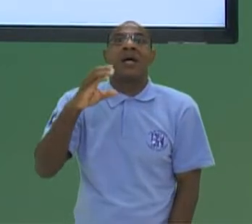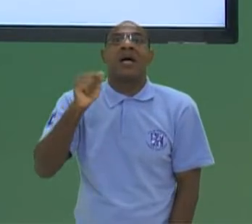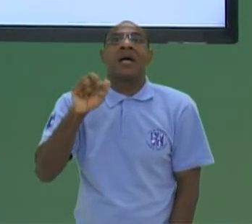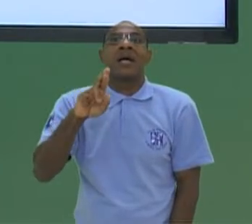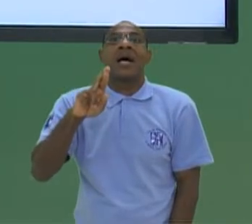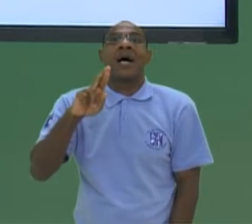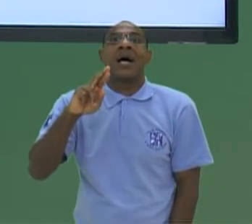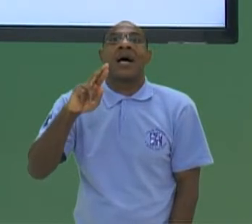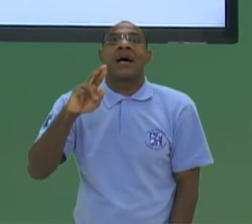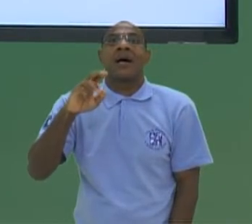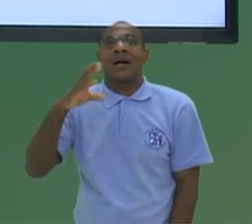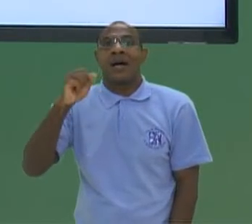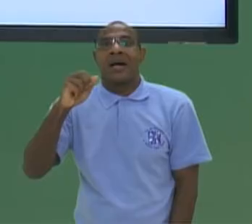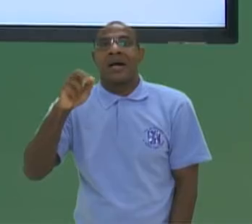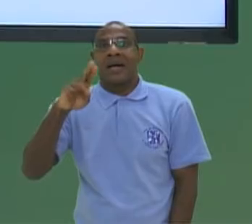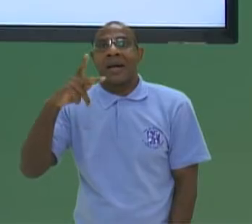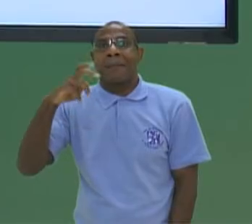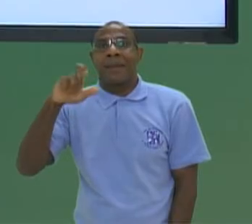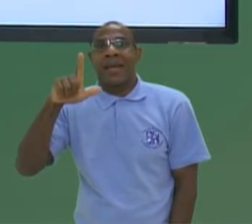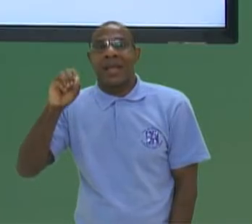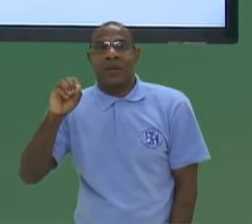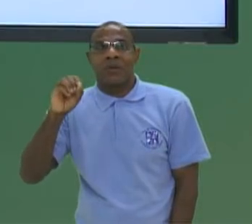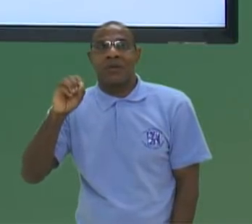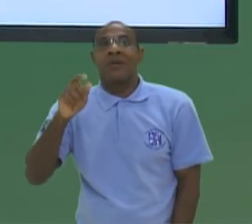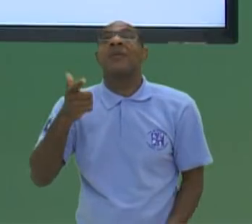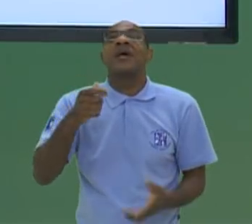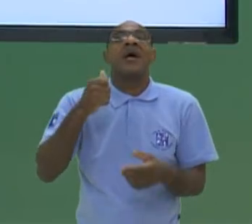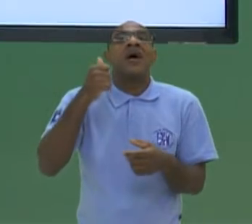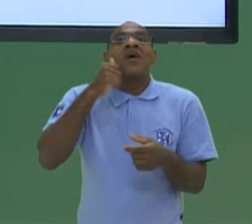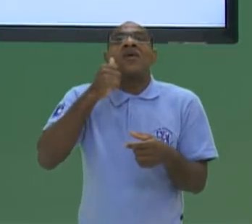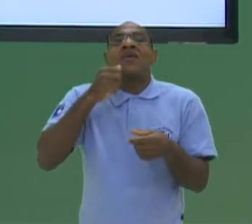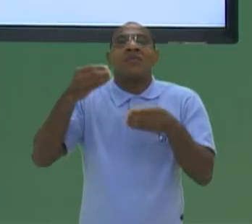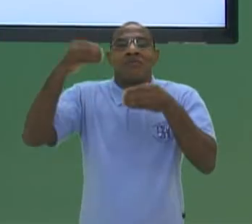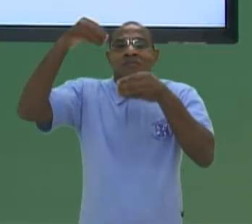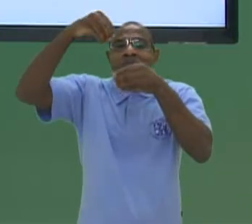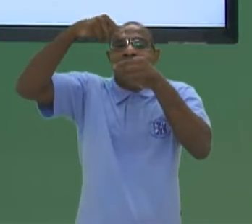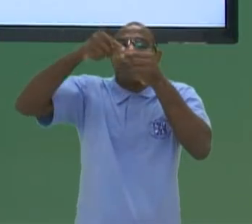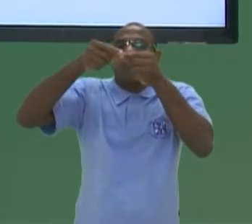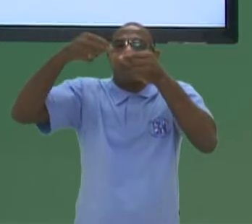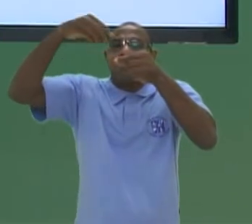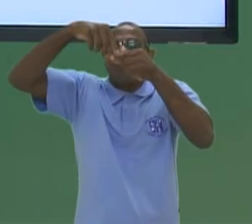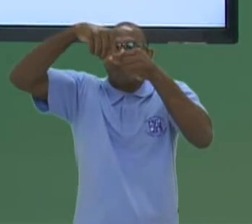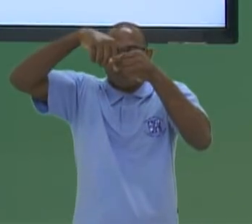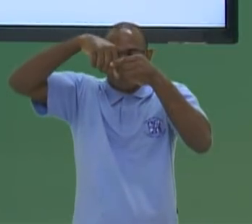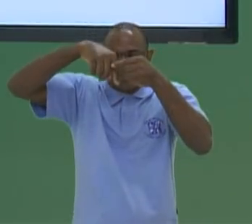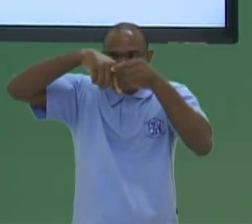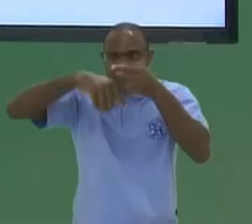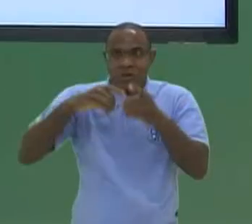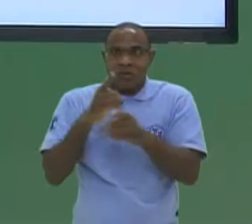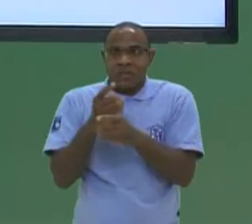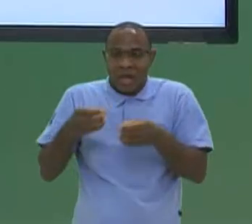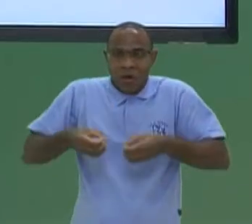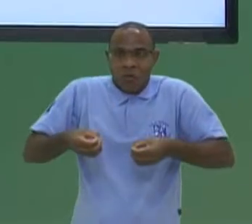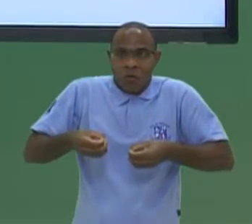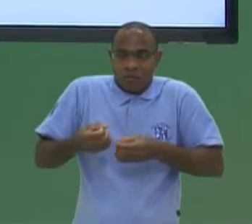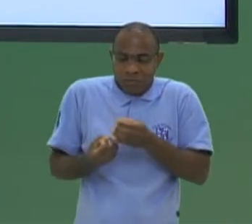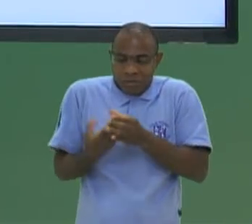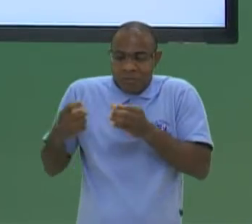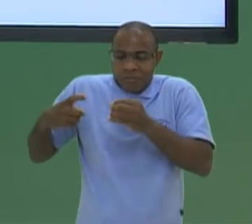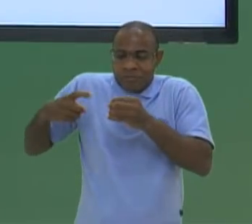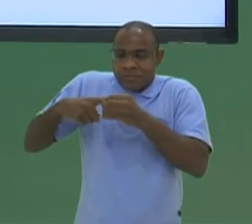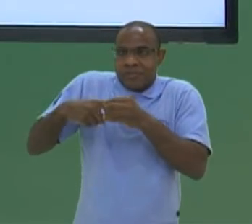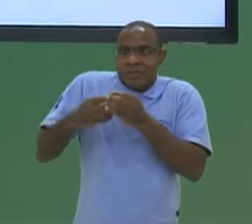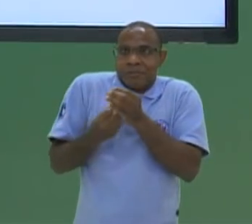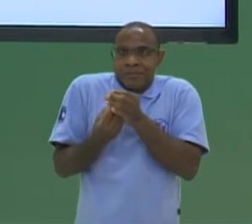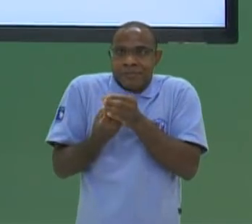estrutura feminina, por onde tem que entrar o grão de pólen para encontrar o óvulo. E aí depois fazer a fecundação e gerar